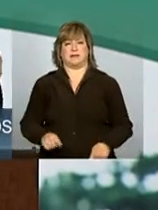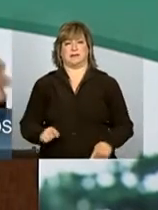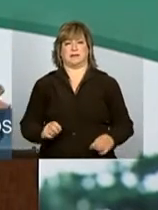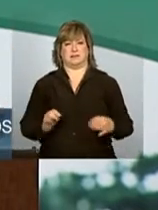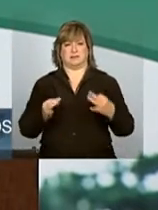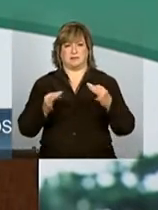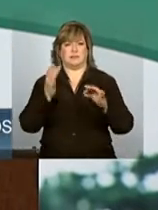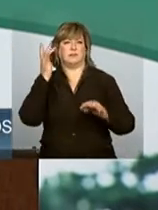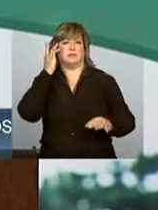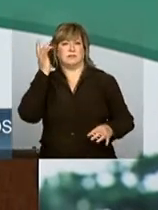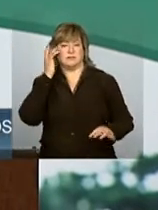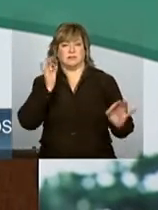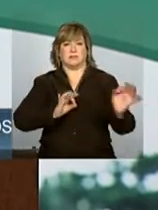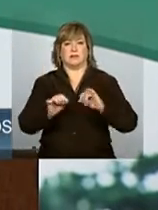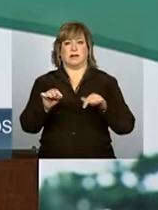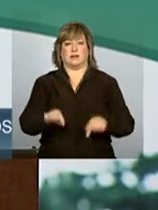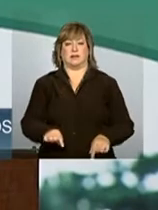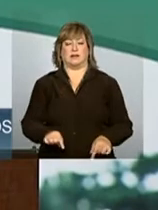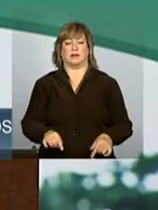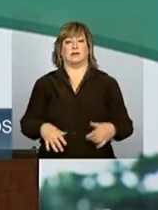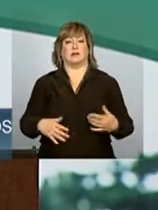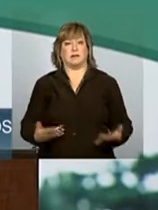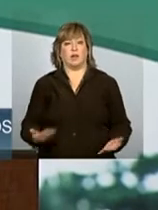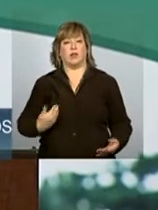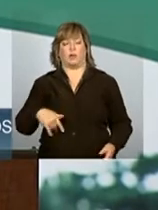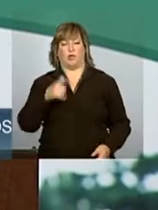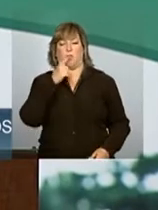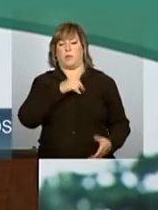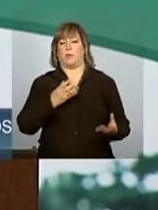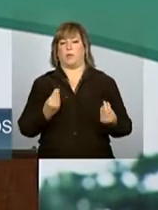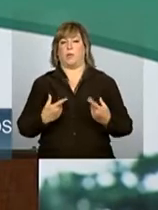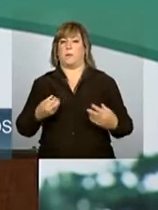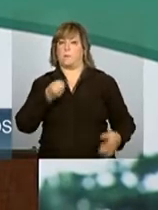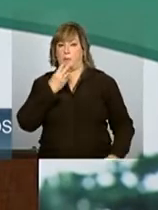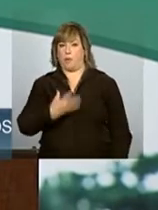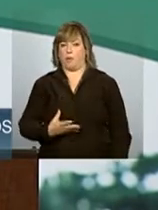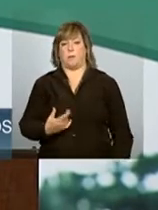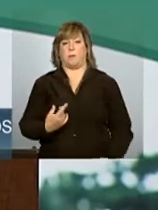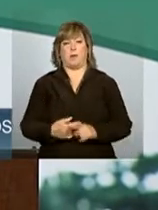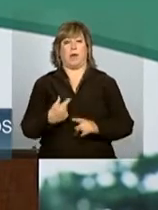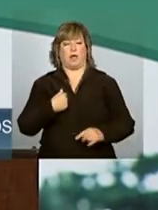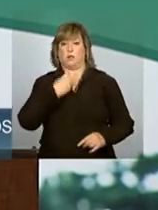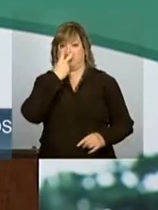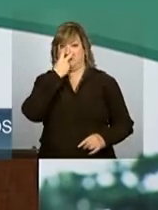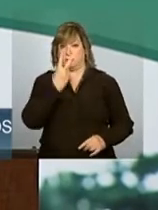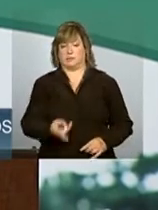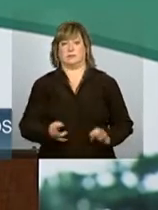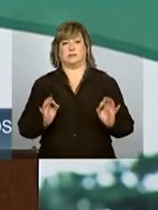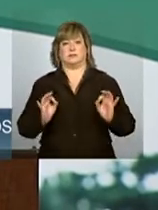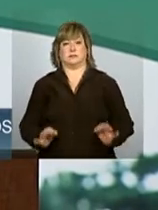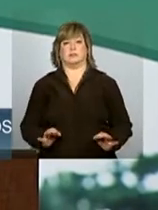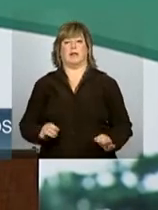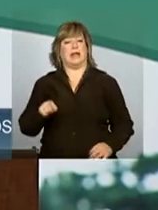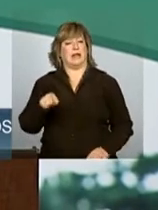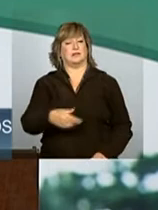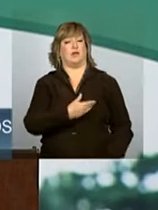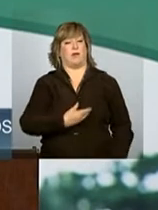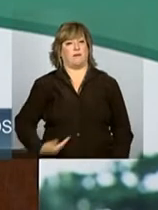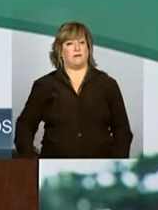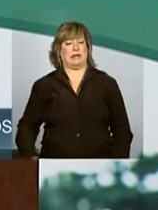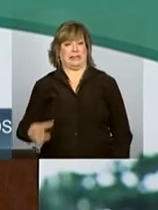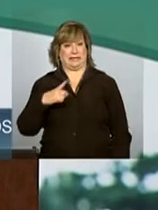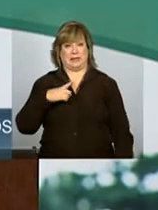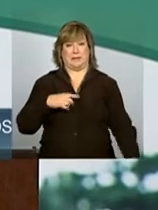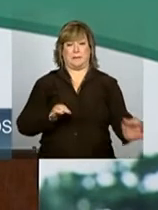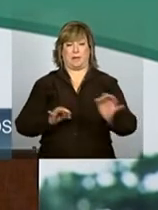tecnicamente para a elaboração desses projetos, nós teremos muito sucesso. Pois eu sou testemunha que esse governo, tendo